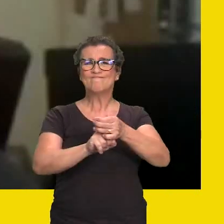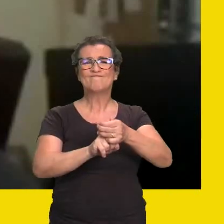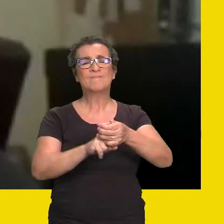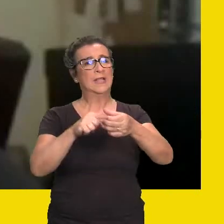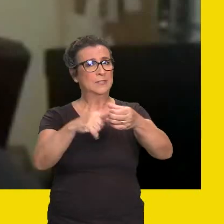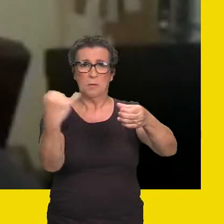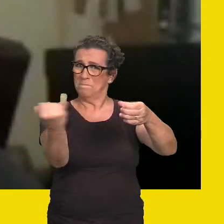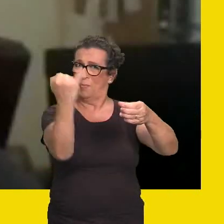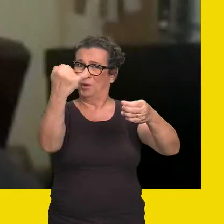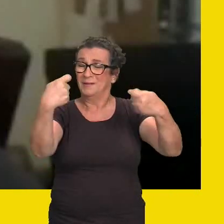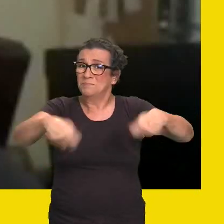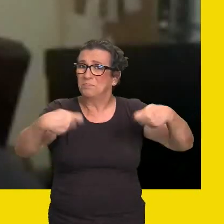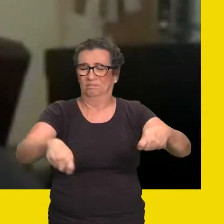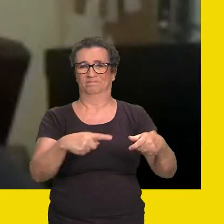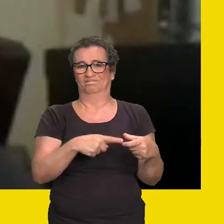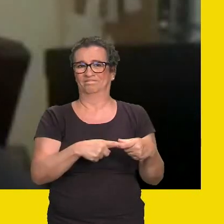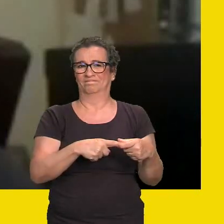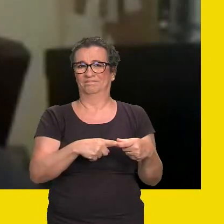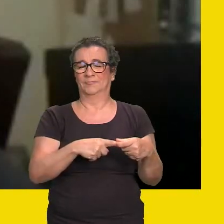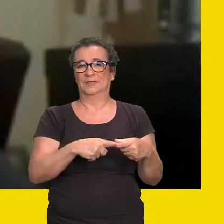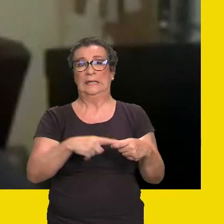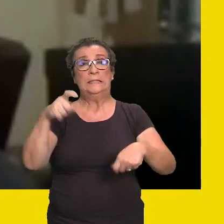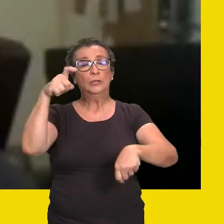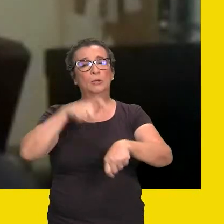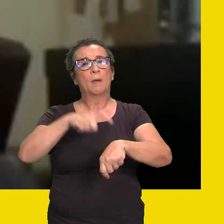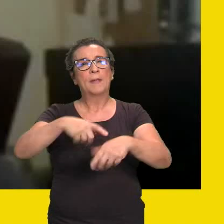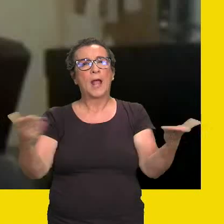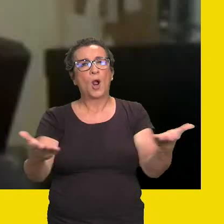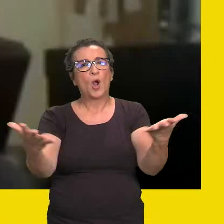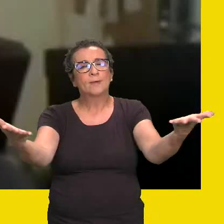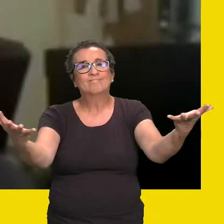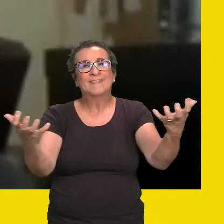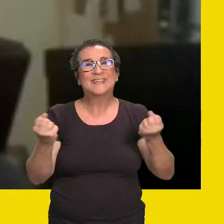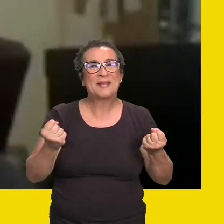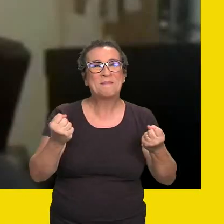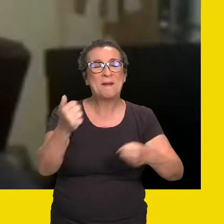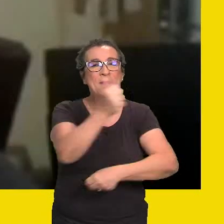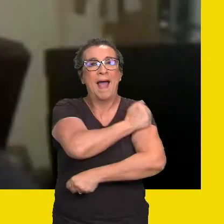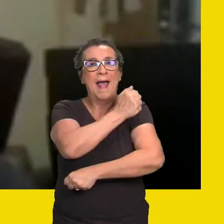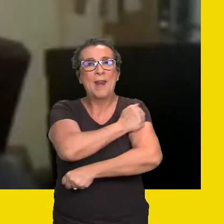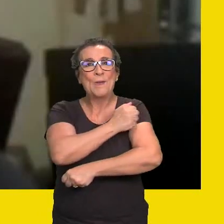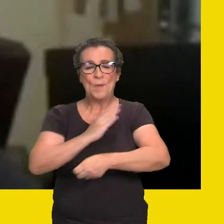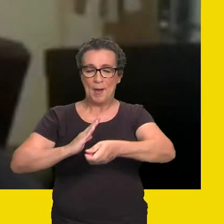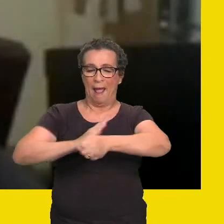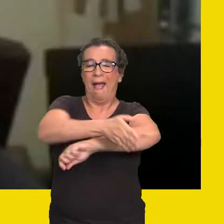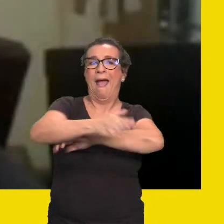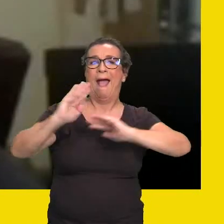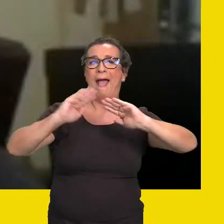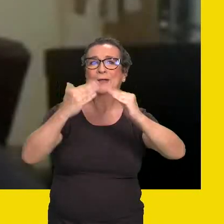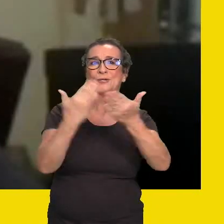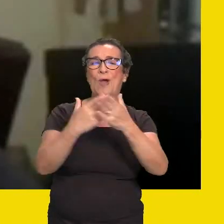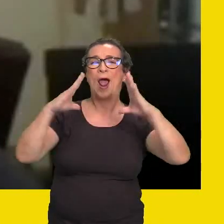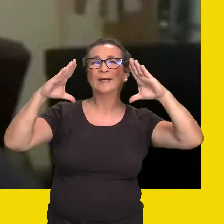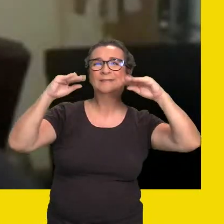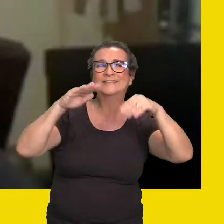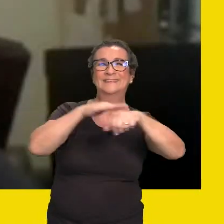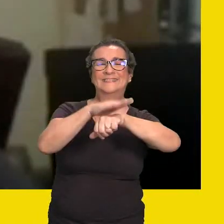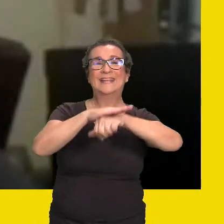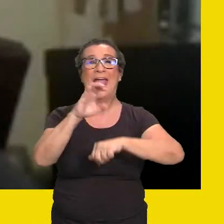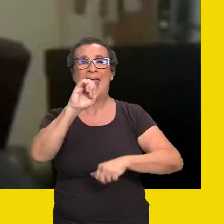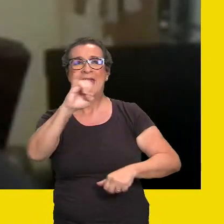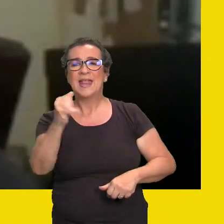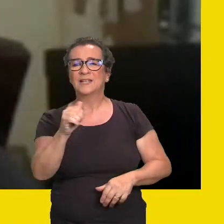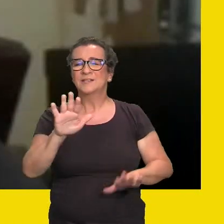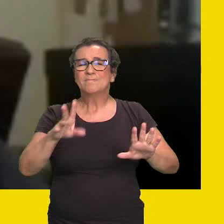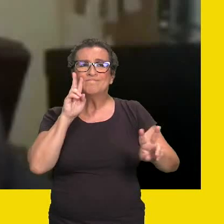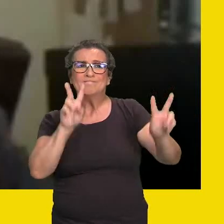necessário. Normalmente, quando nós recebemos os nossos alunos da EJA, nós recebemos alunos muitas vezes